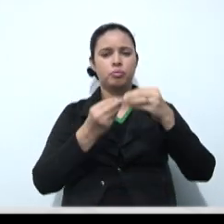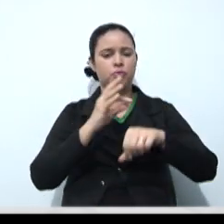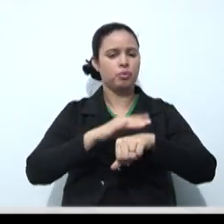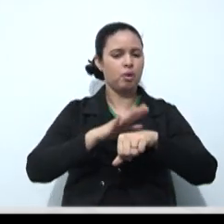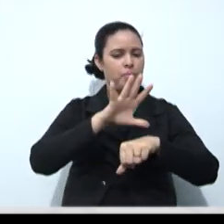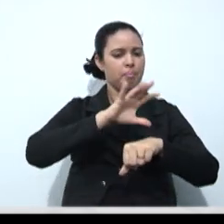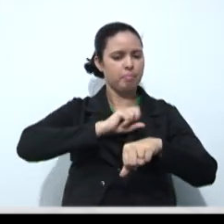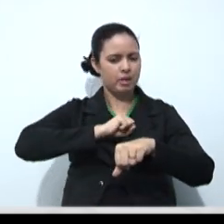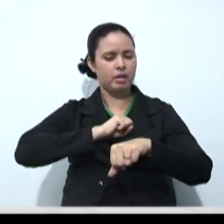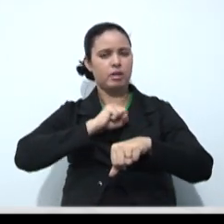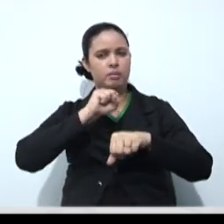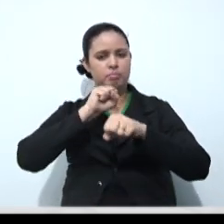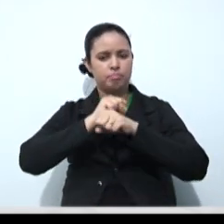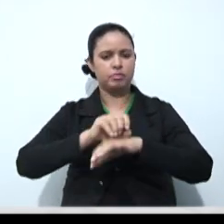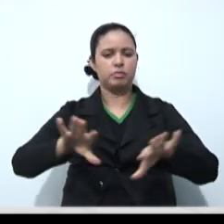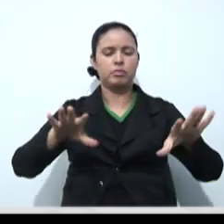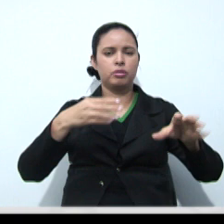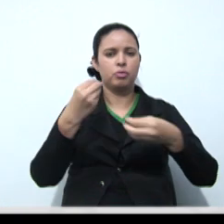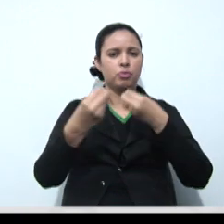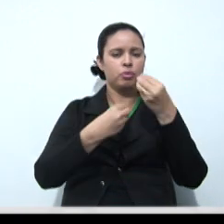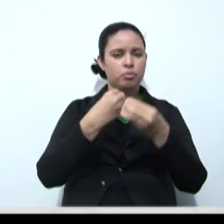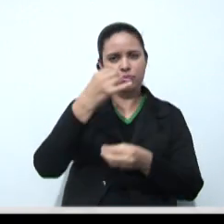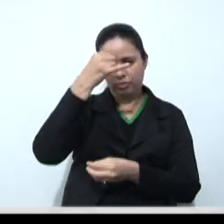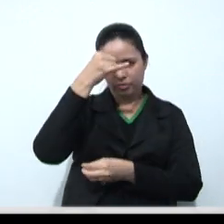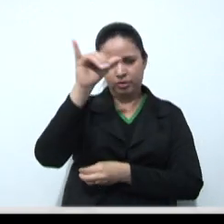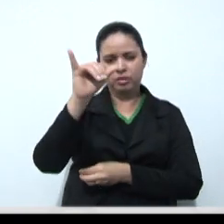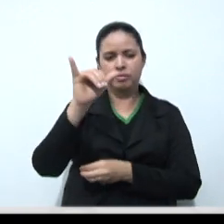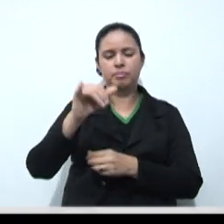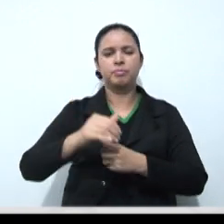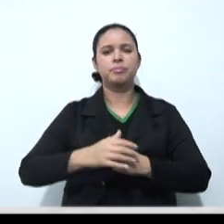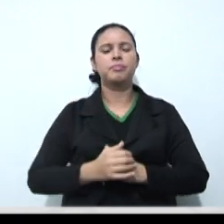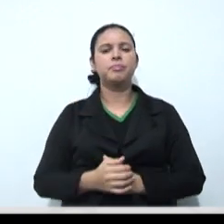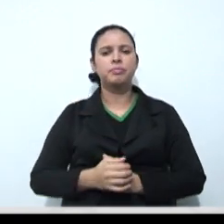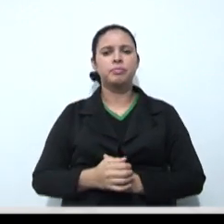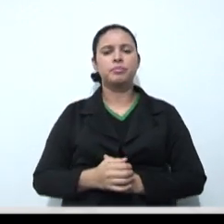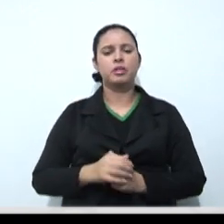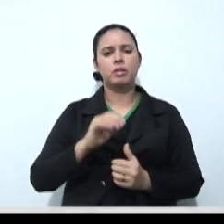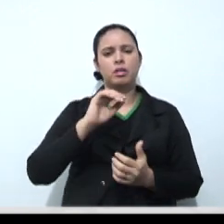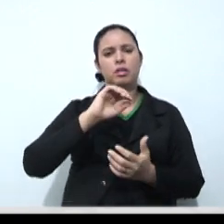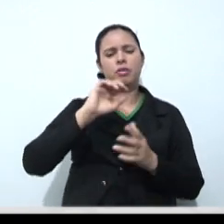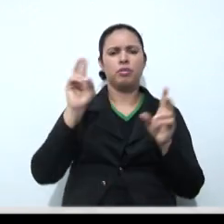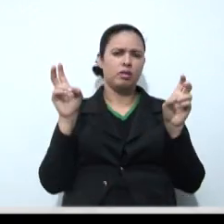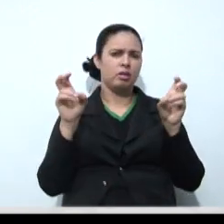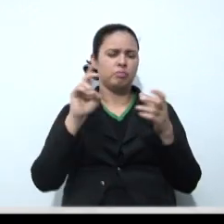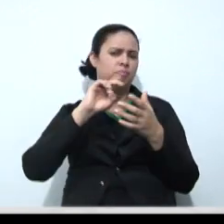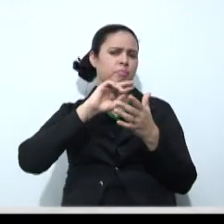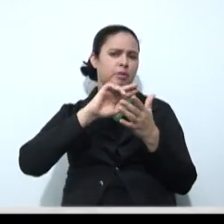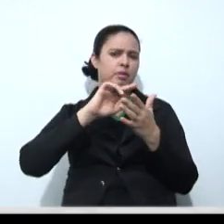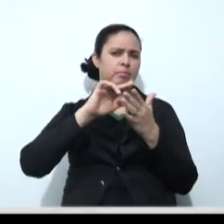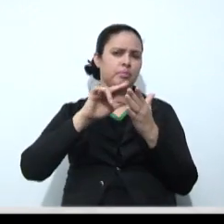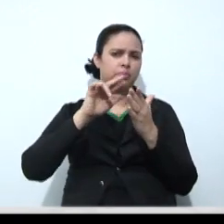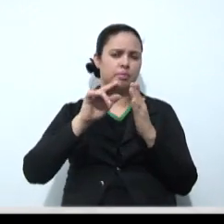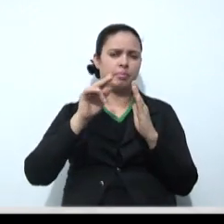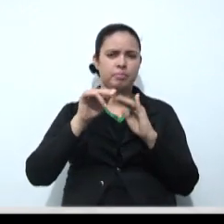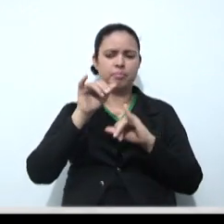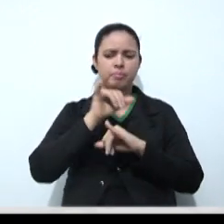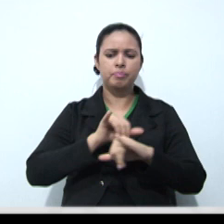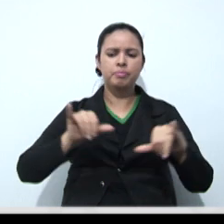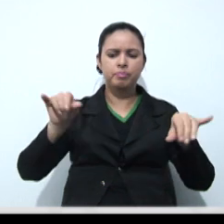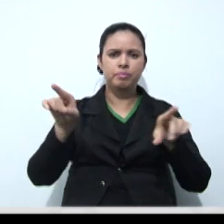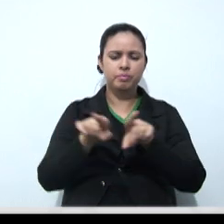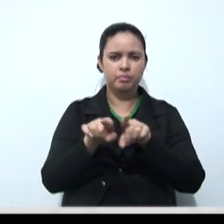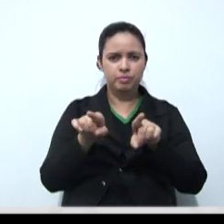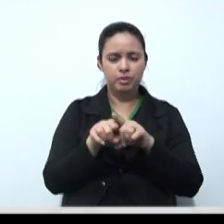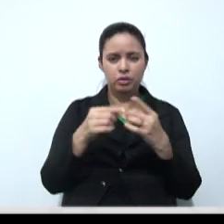sexualmente transmissíveis, as DSTs, como você deve conhecer, entre outros temas de interesse geral. Tem também a função de estudar